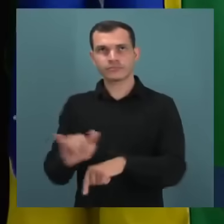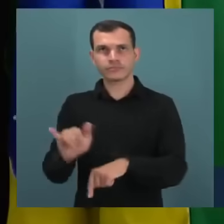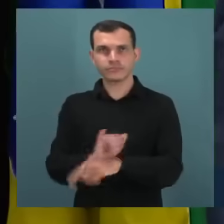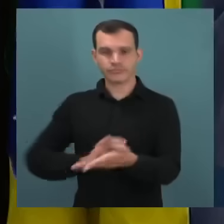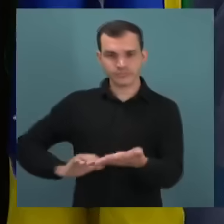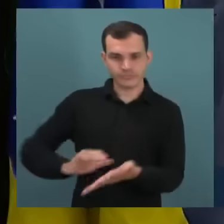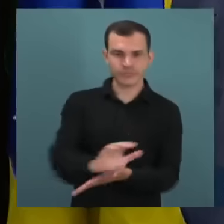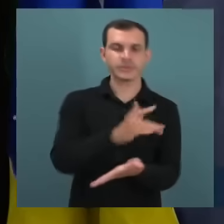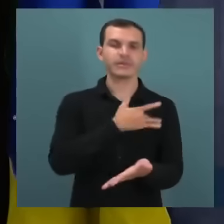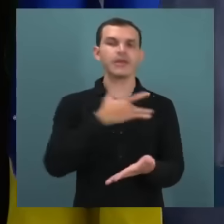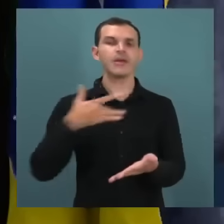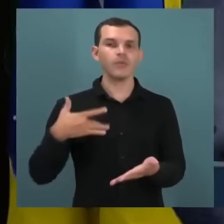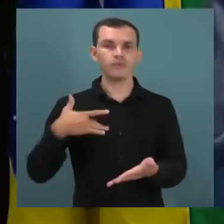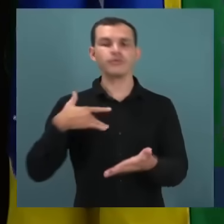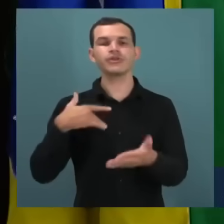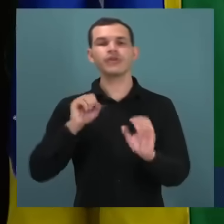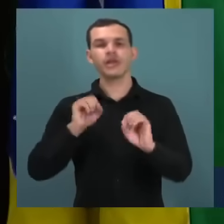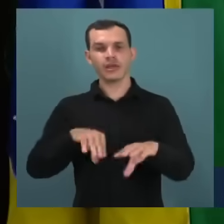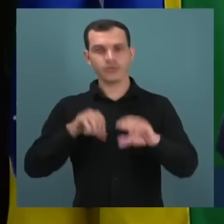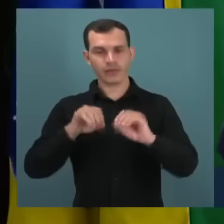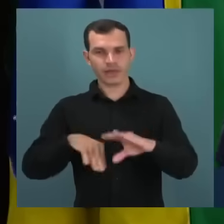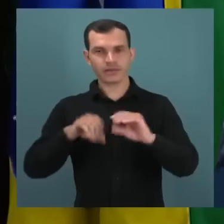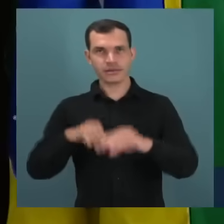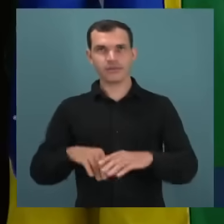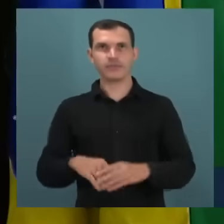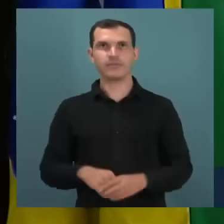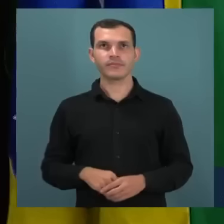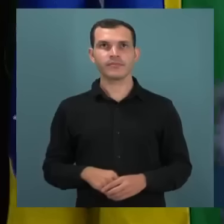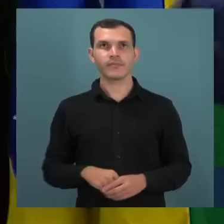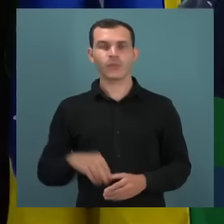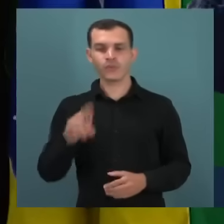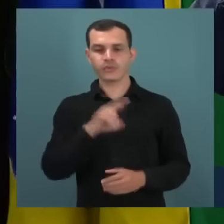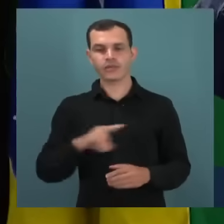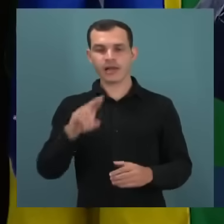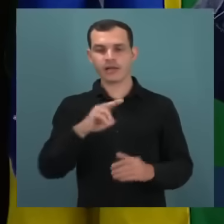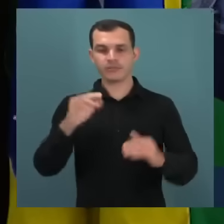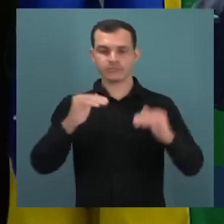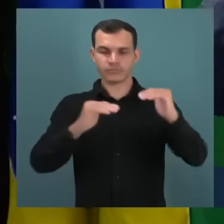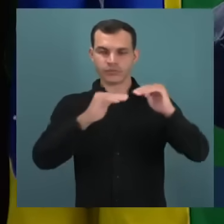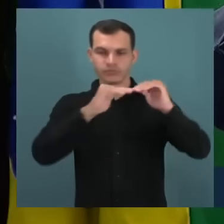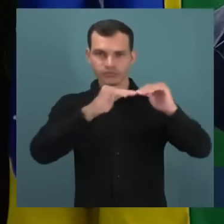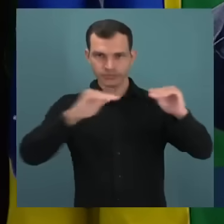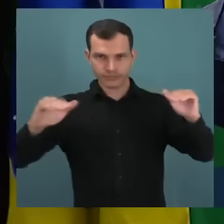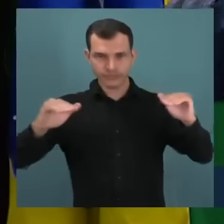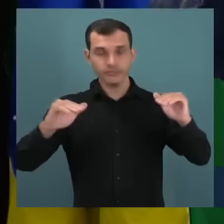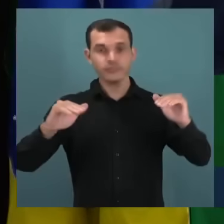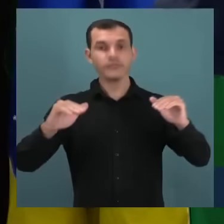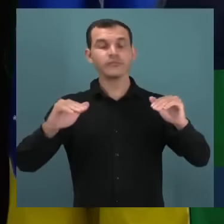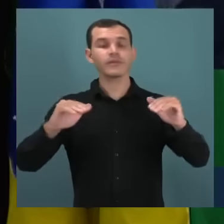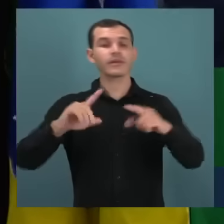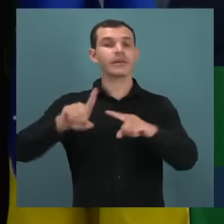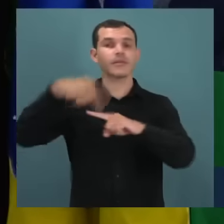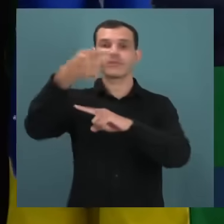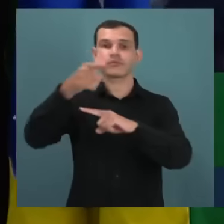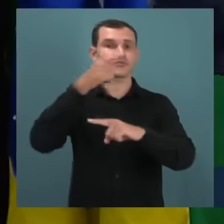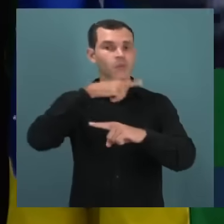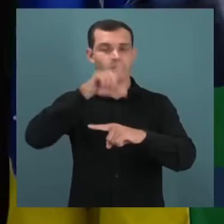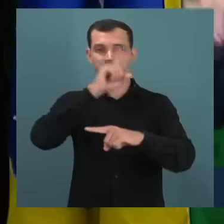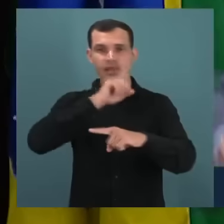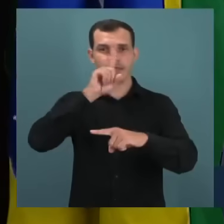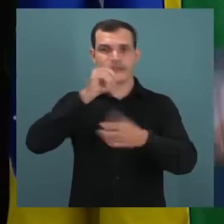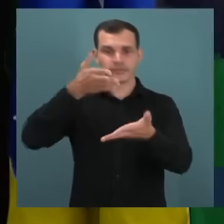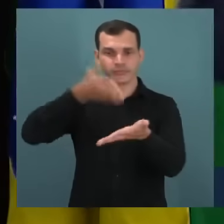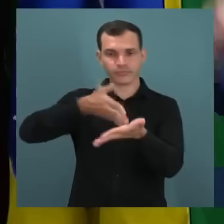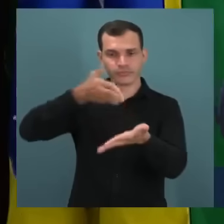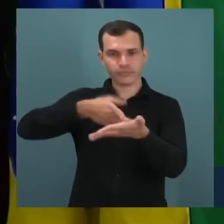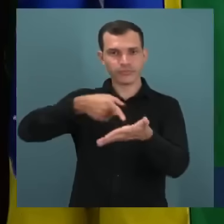bem, em 27 nós não poderemos cumprir o piso. Nós criamos uma regra que dizíamos que íamos ajudar os